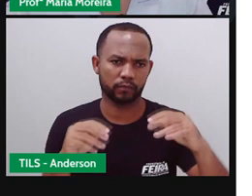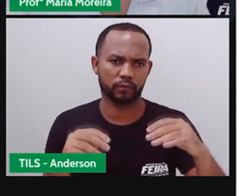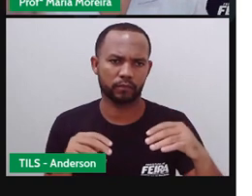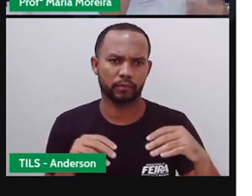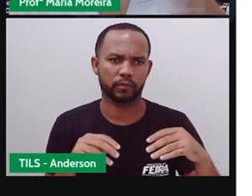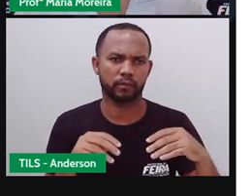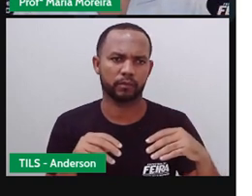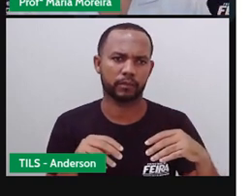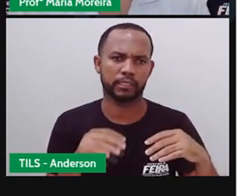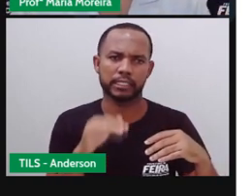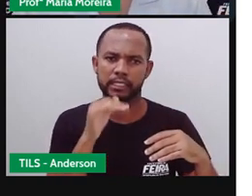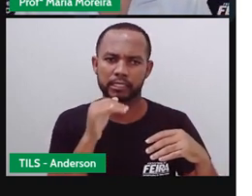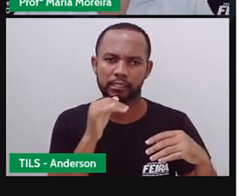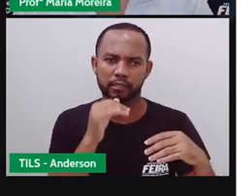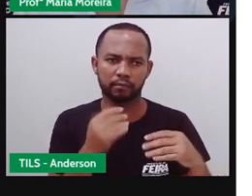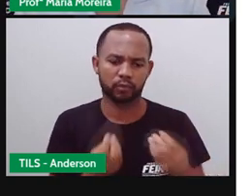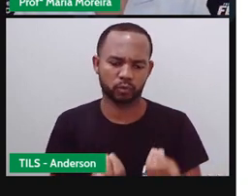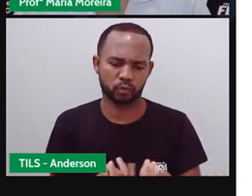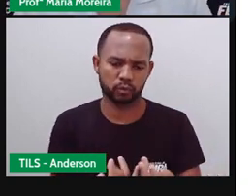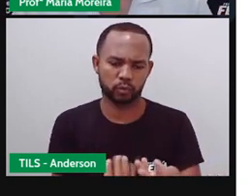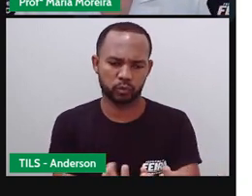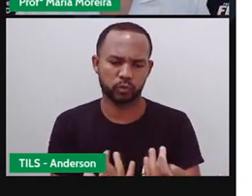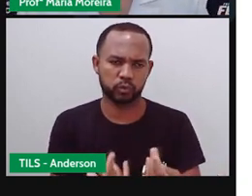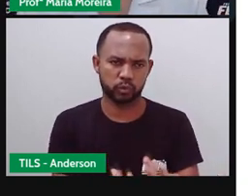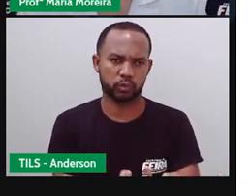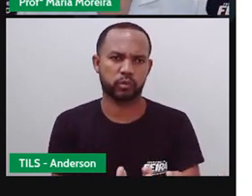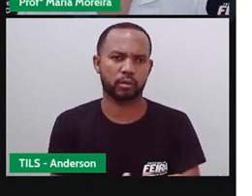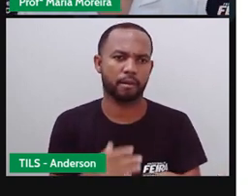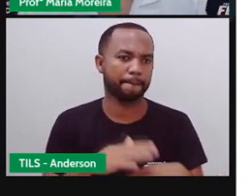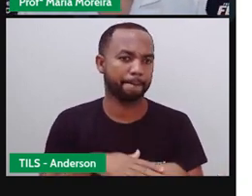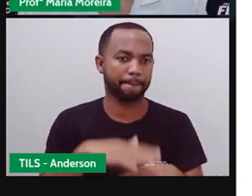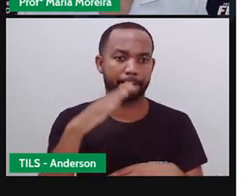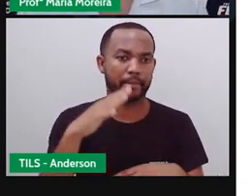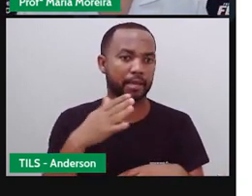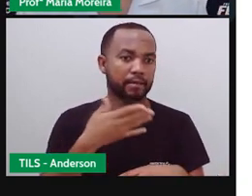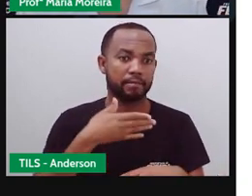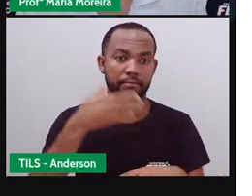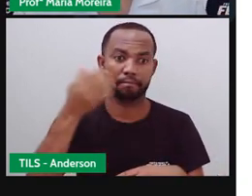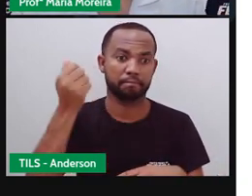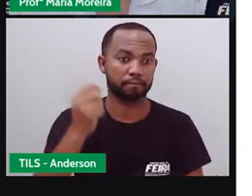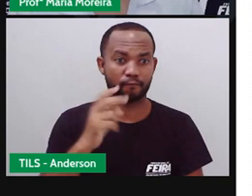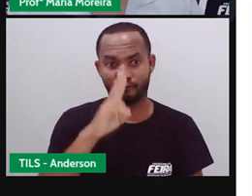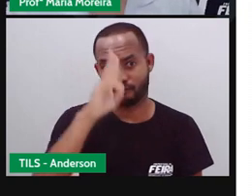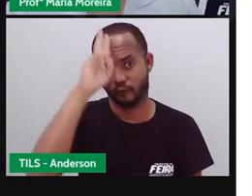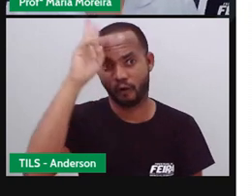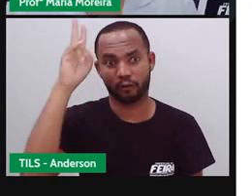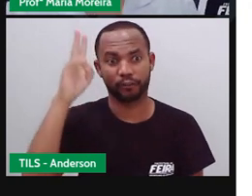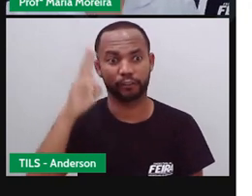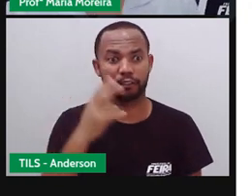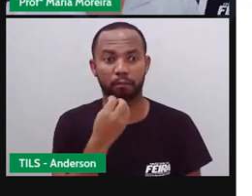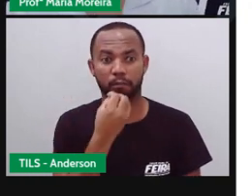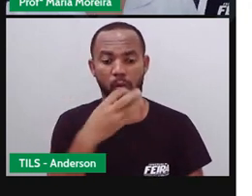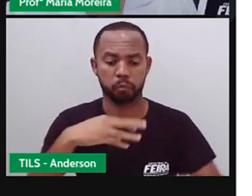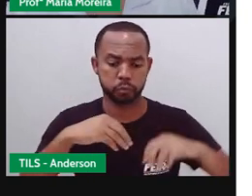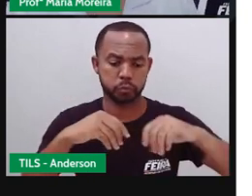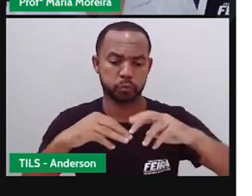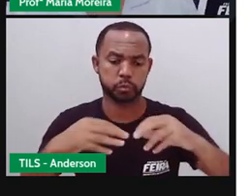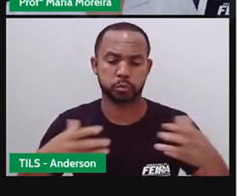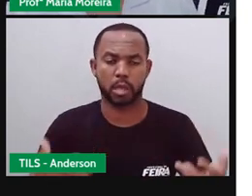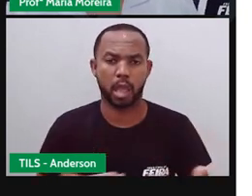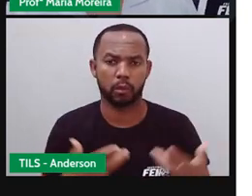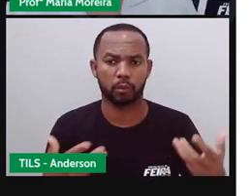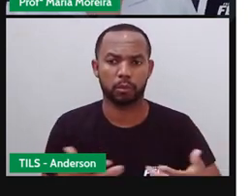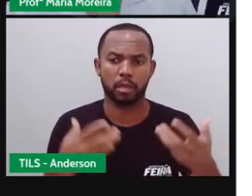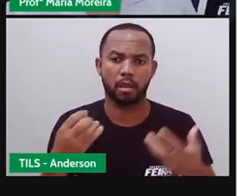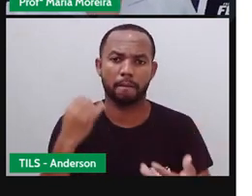do rio Nilo que essa minhoca ela vir deixar um solo ainda mais fértil ainda eles tinham esse conheci-mento já entendi uma